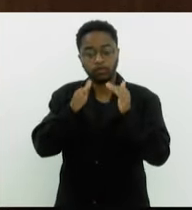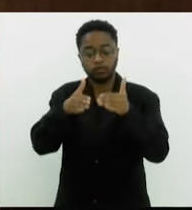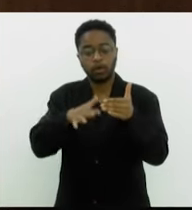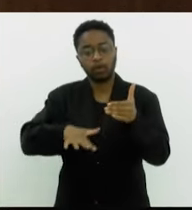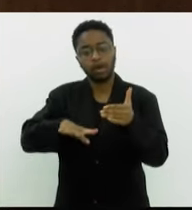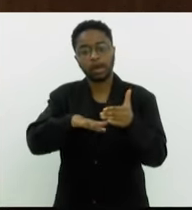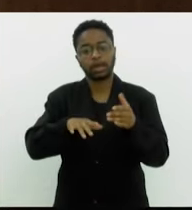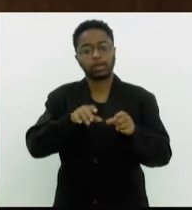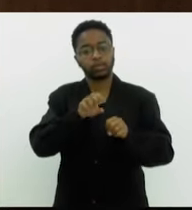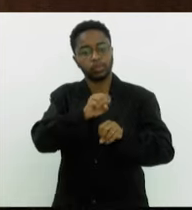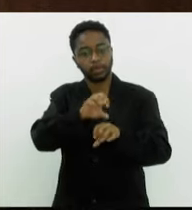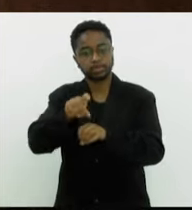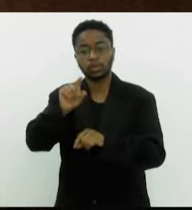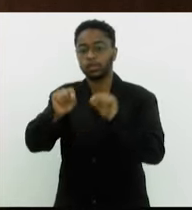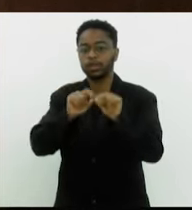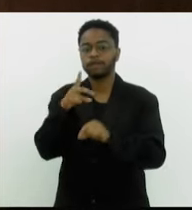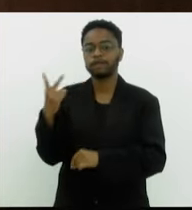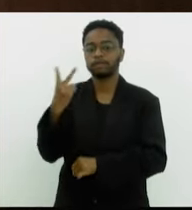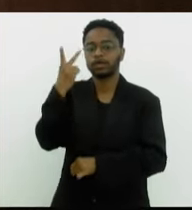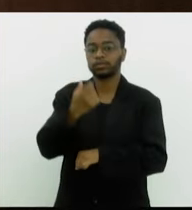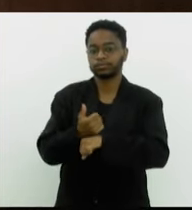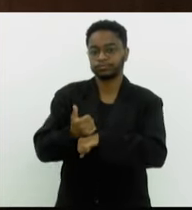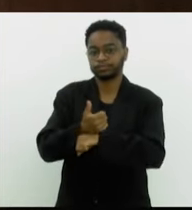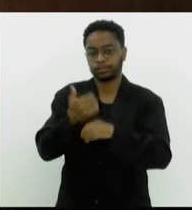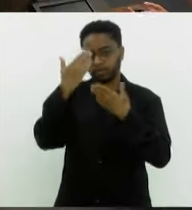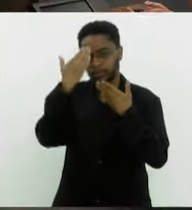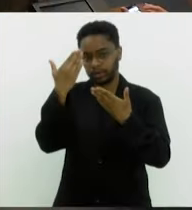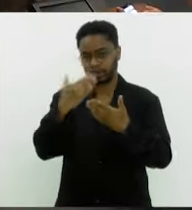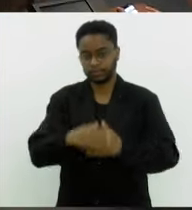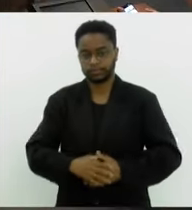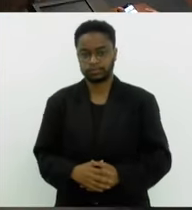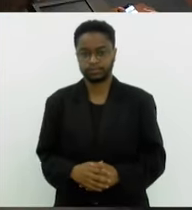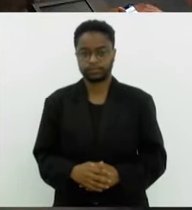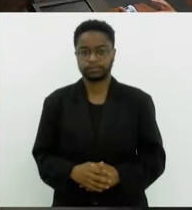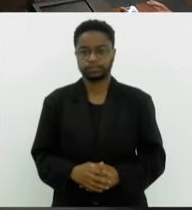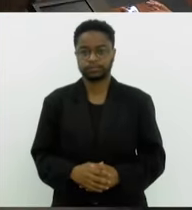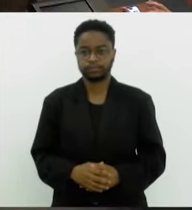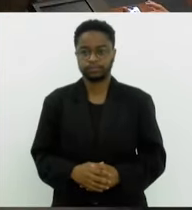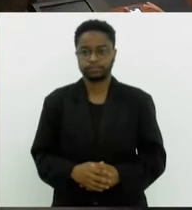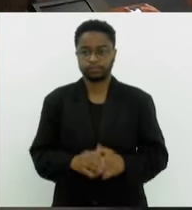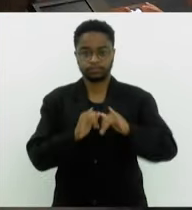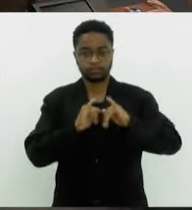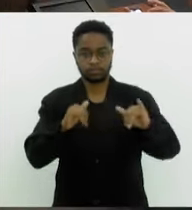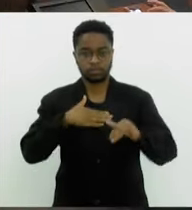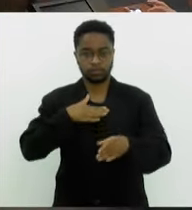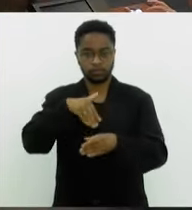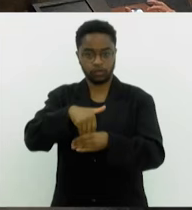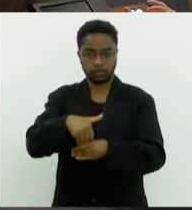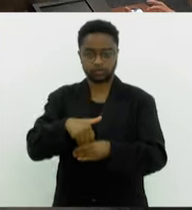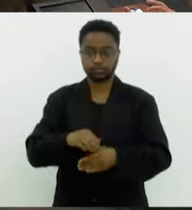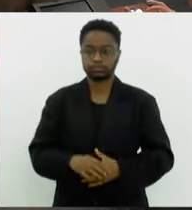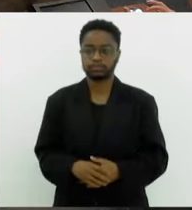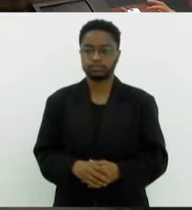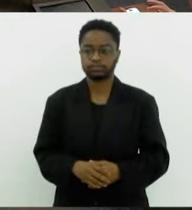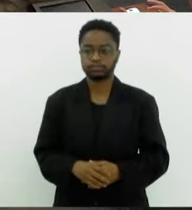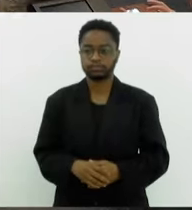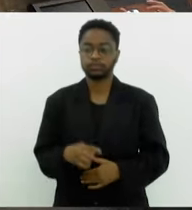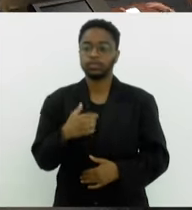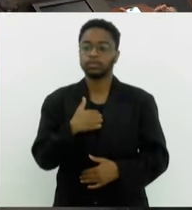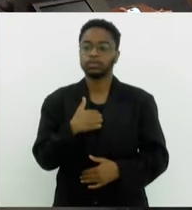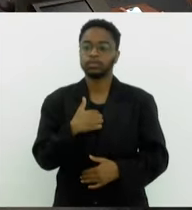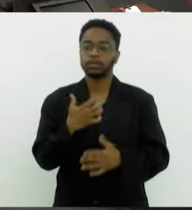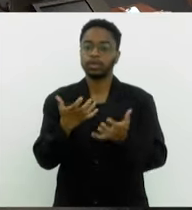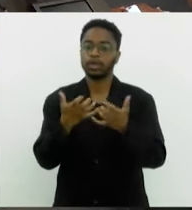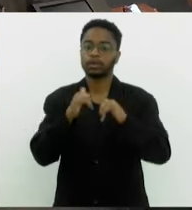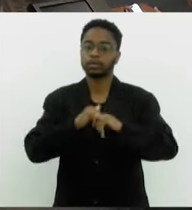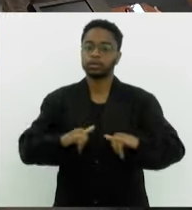é com a valorização de seus profissionais. Muito obrigada. Declaração de voto, senhor presidente. Senhor presidente, quero declarar meu